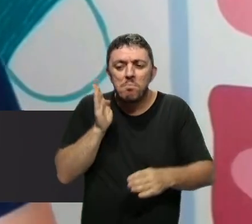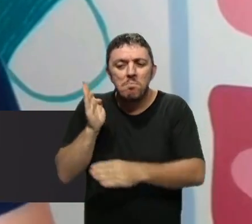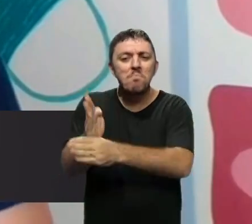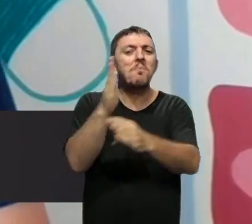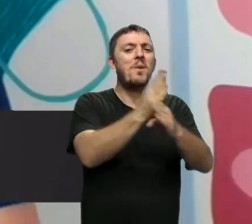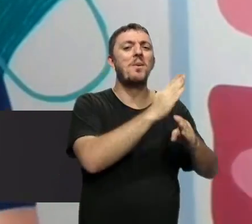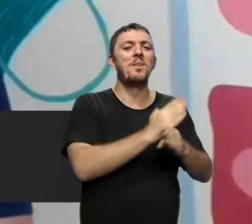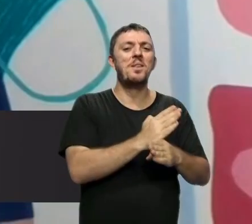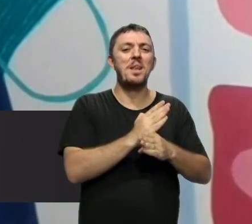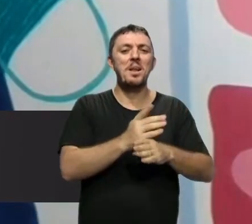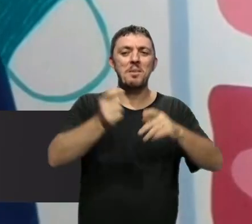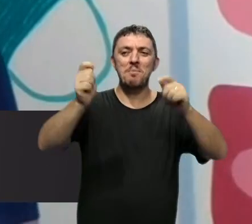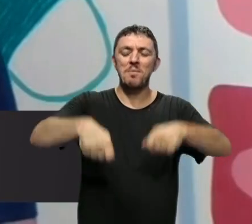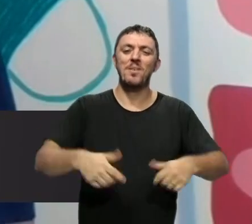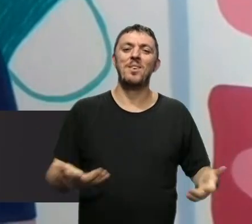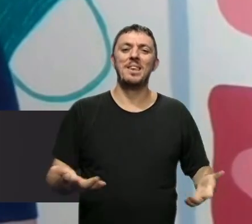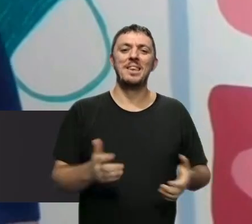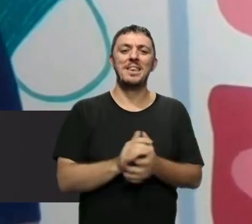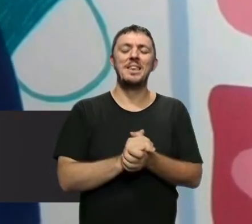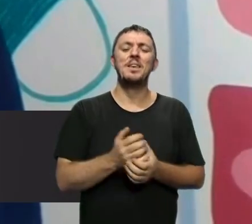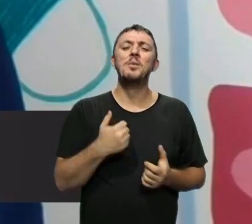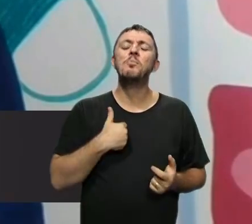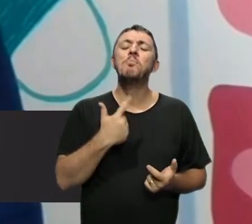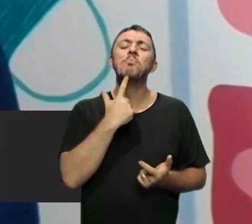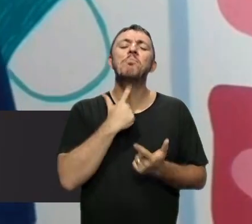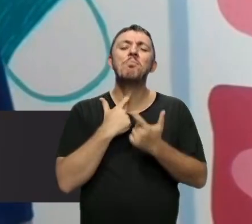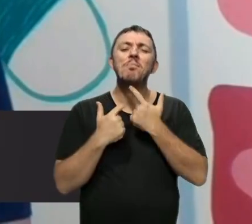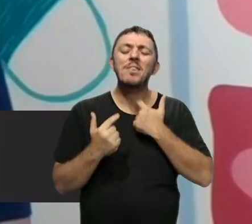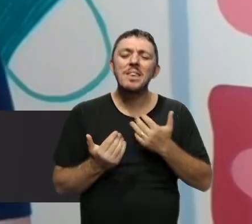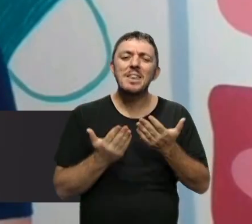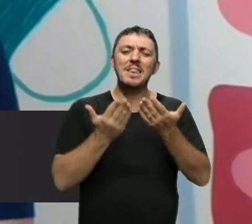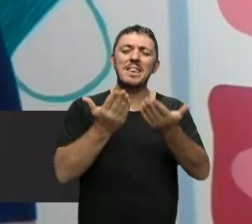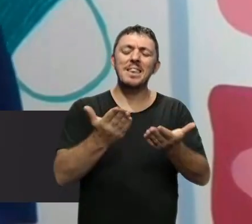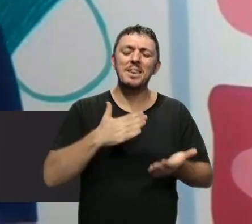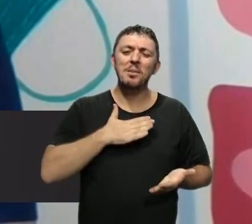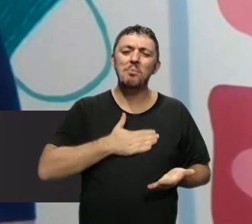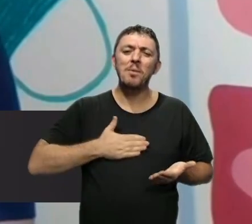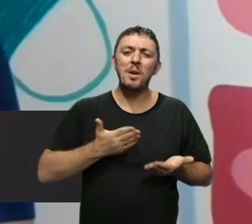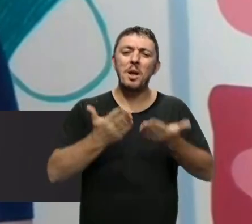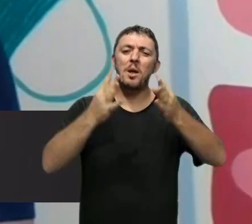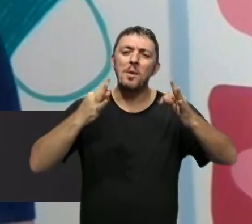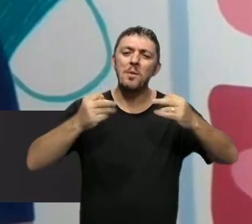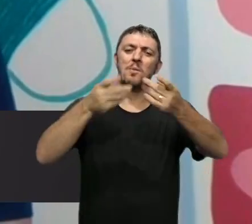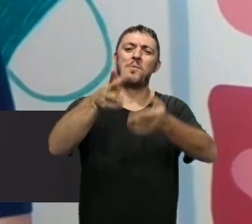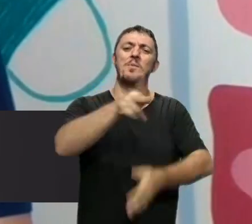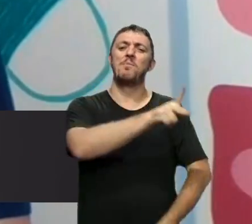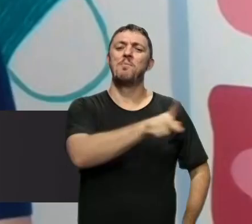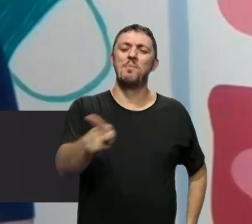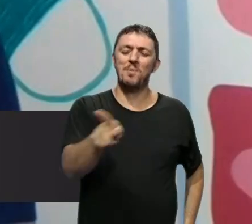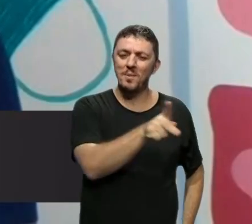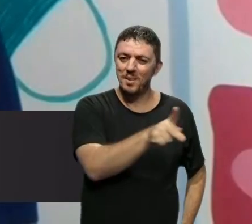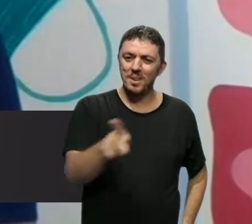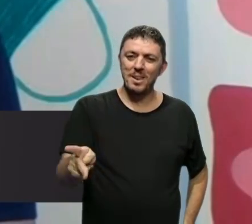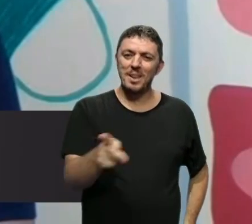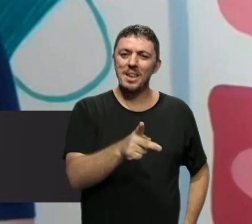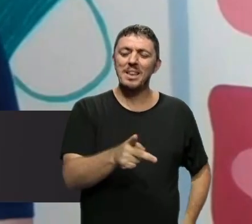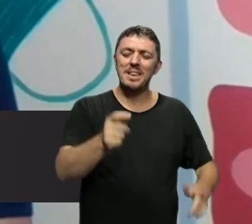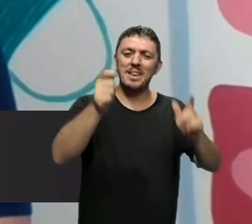possibilidades. O meu desejo é que todas as professoras e professores possam encontrar